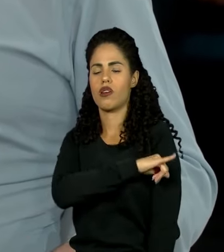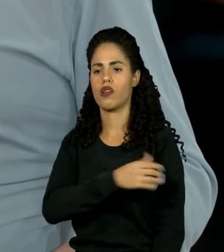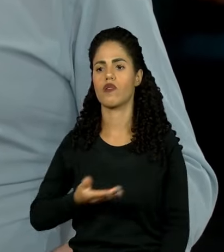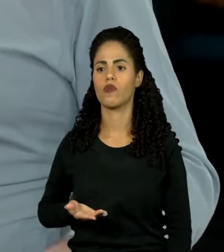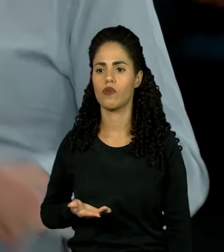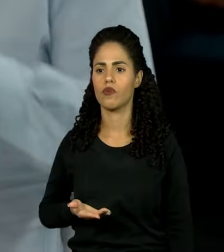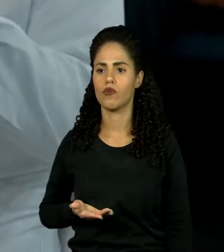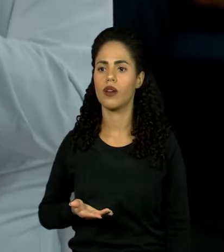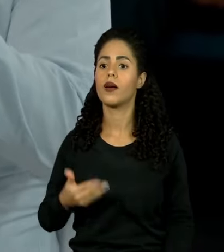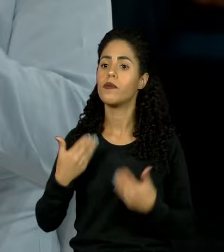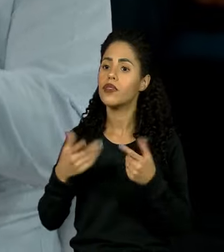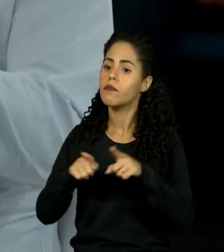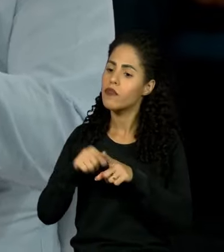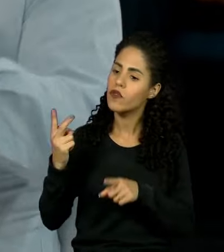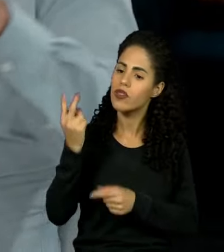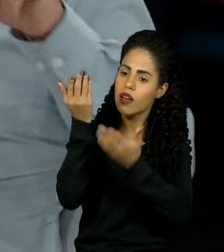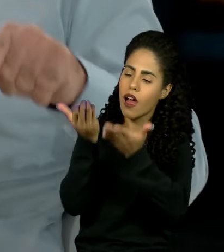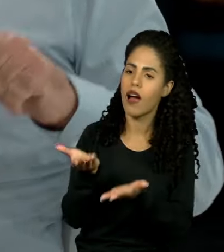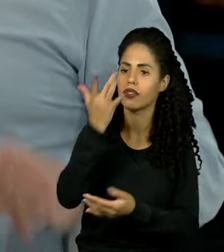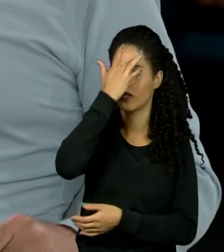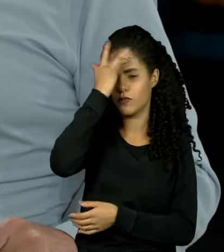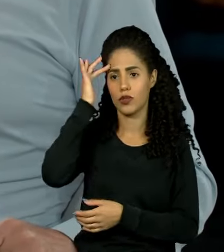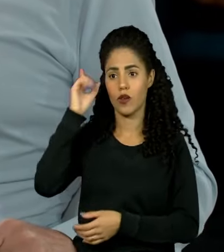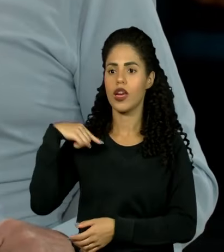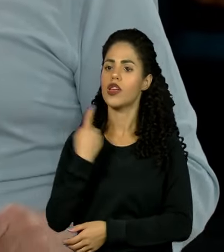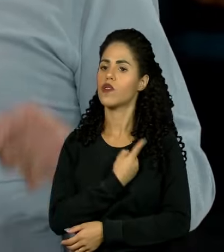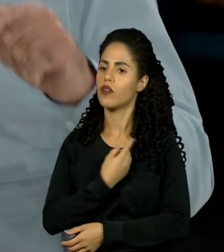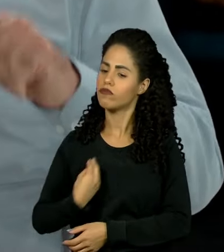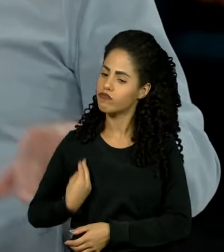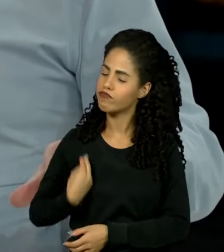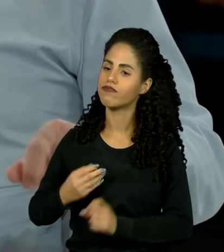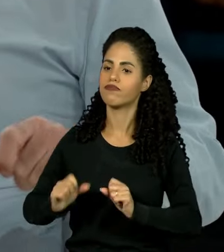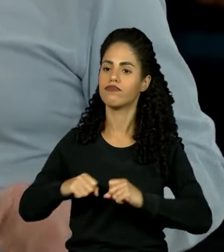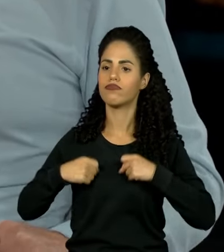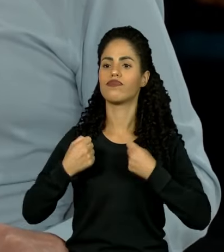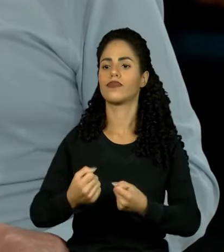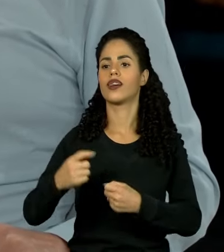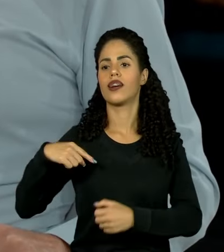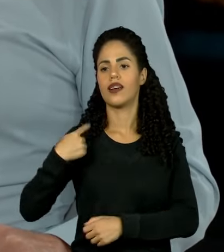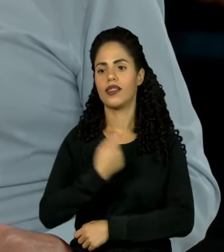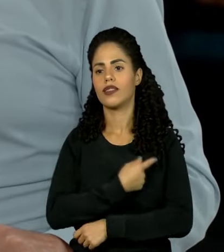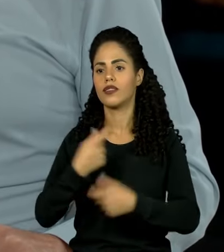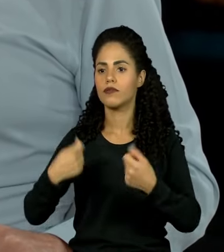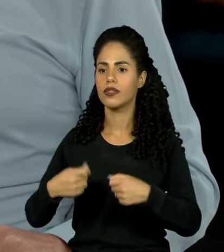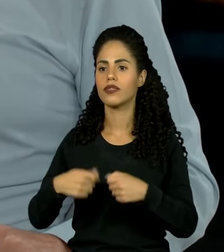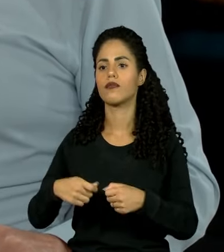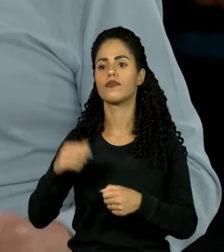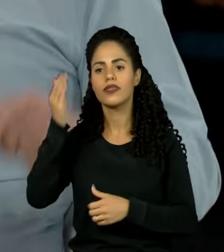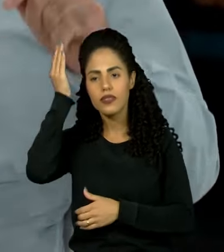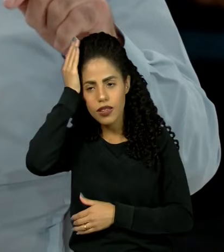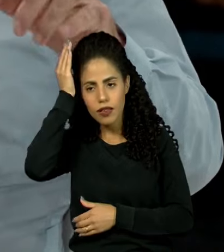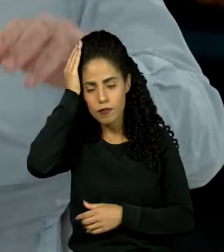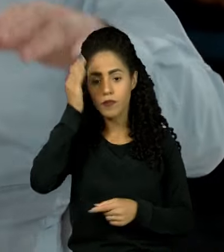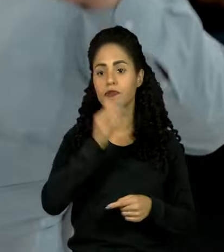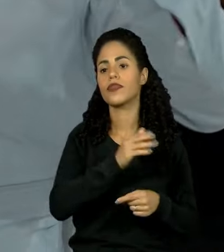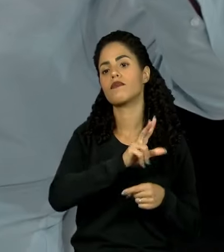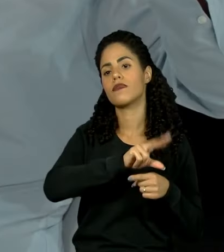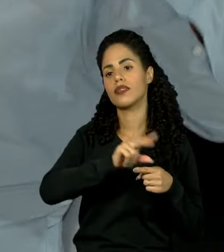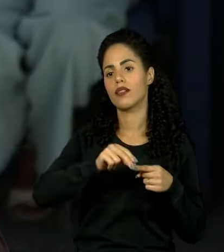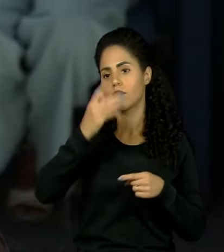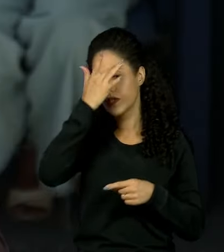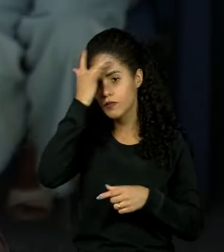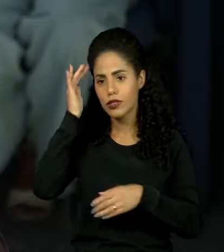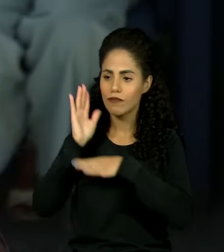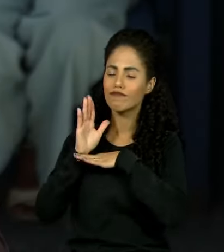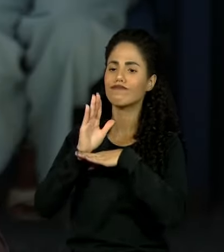são valorizadas e para elas que nós existimos é para ela que o sistema o SEST SENAC do Rio existem exatamente para dar